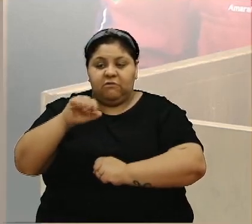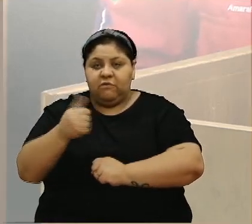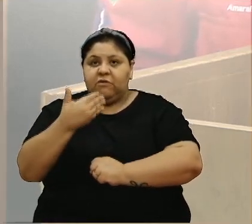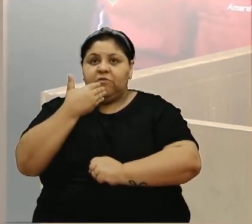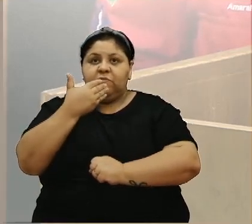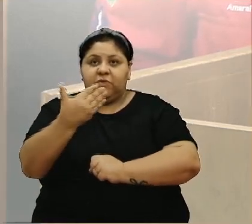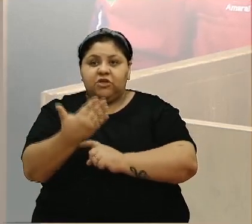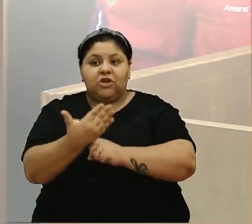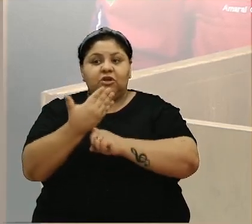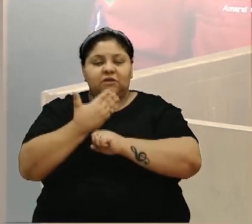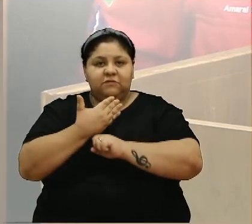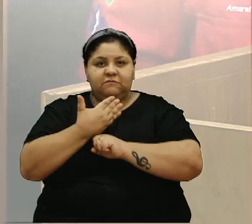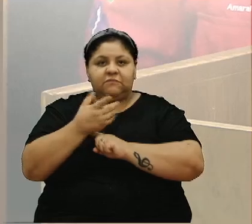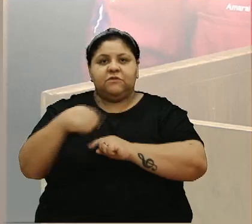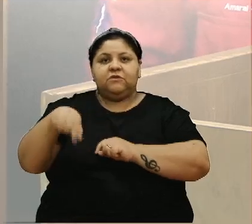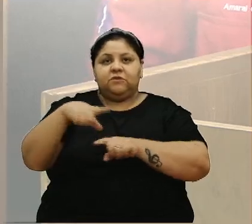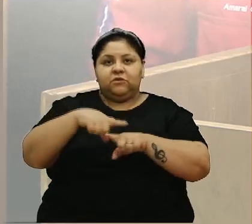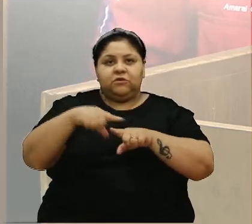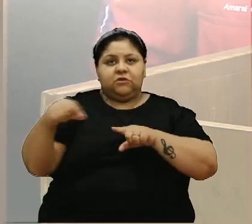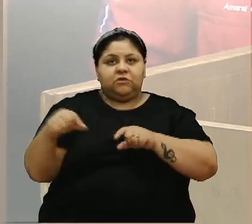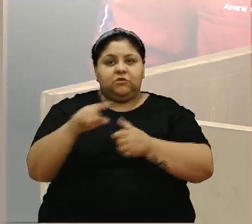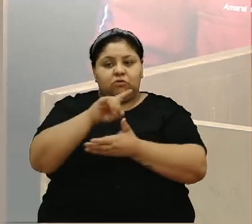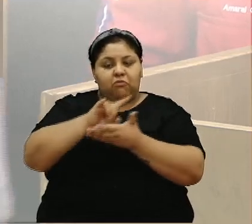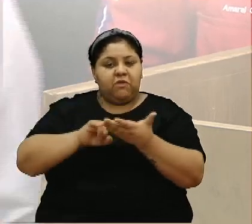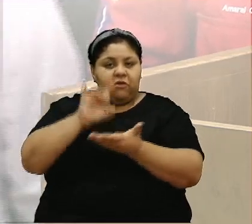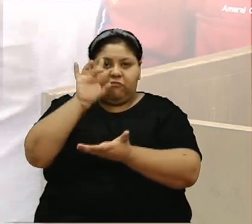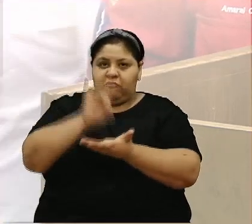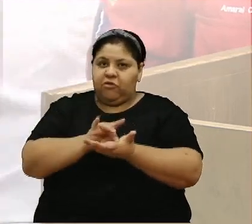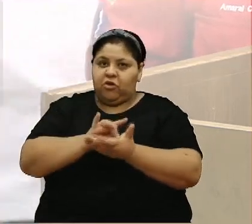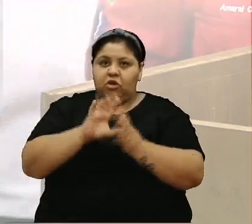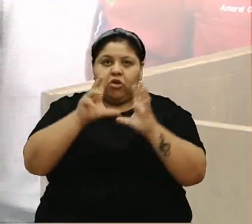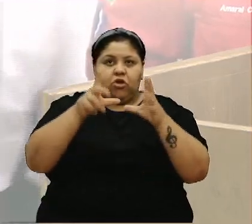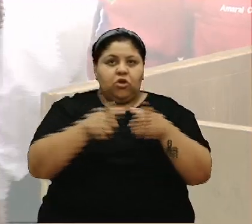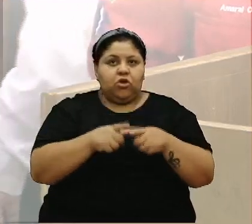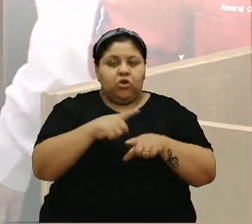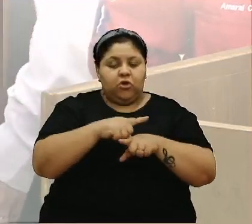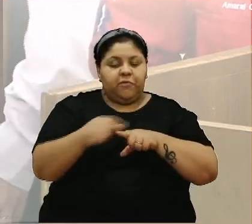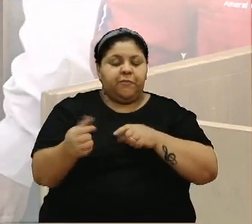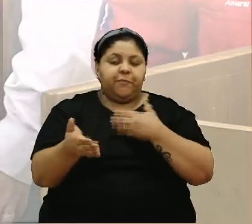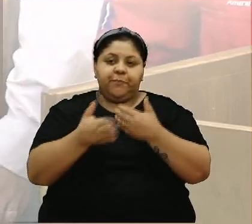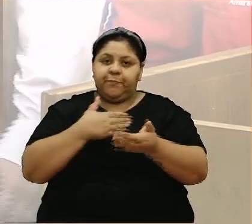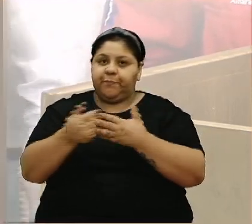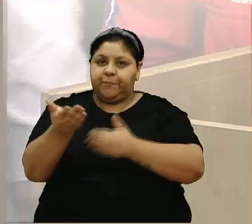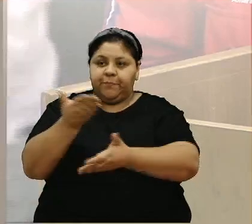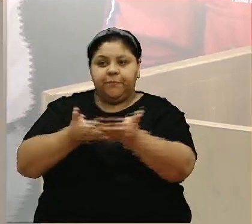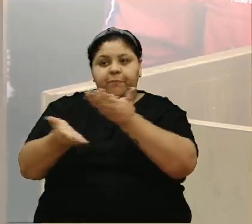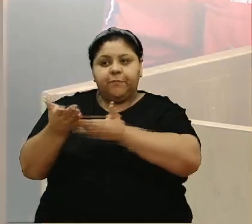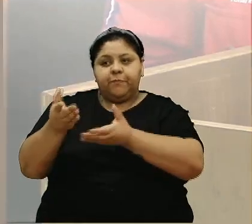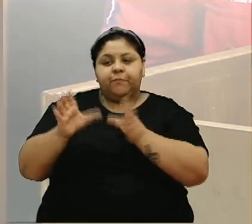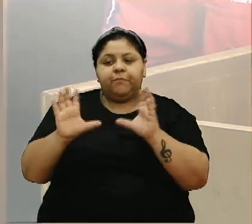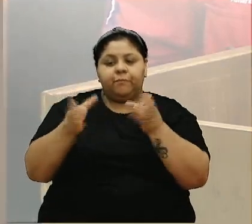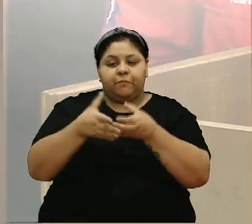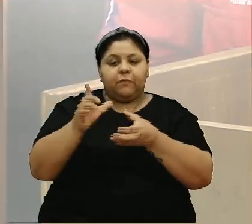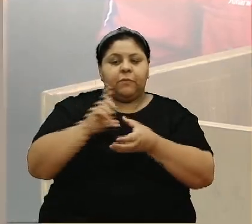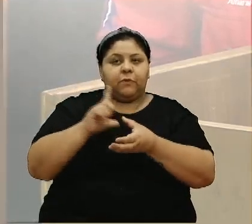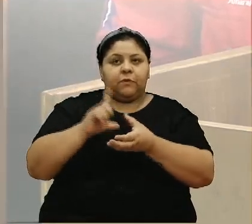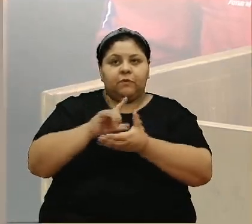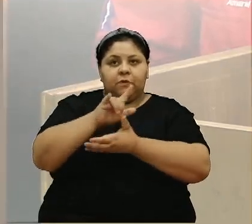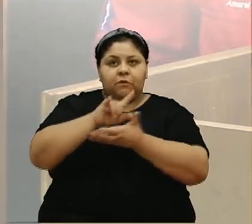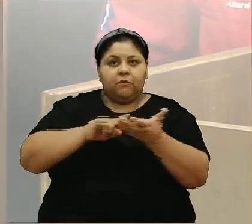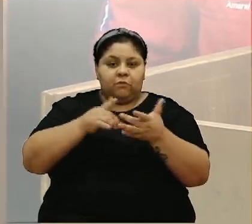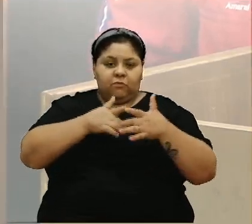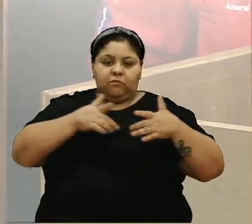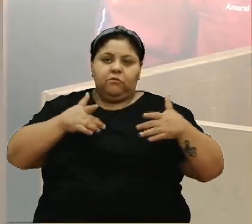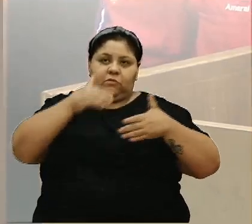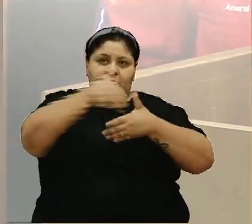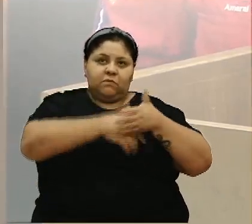nós, e a gente saiu daqui documentado. Então, toda vez que a gente sai fazer qualquer tipo de atendimento, a nossa equipe tem o termo voluntário que está